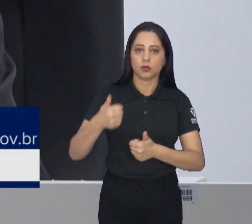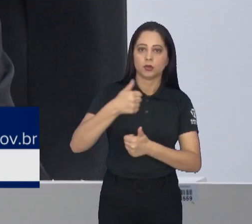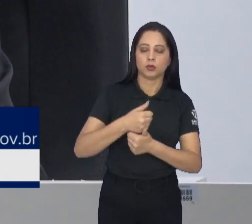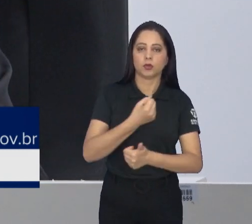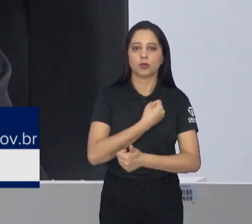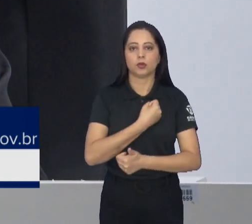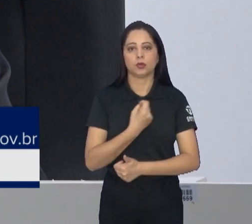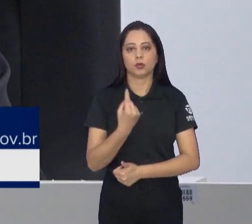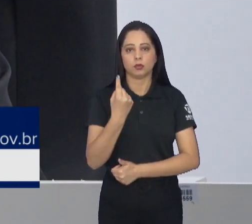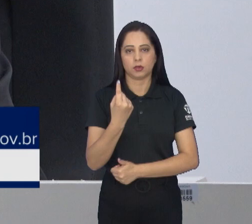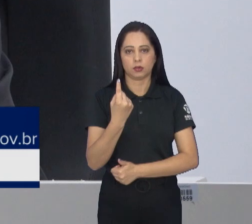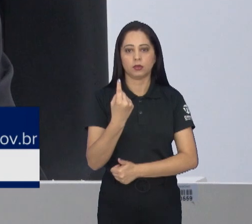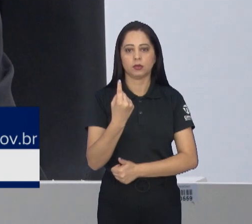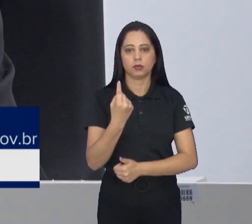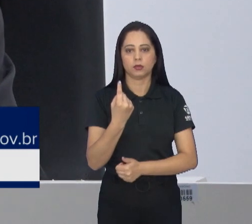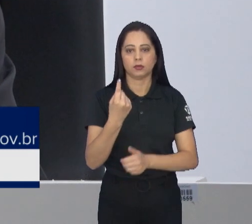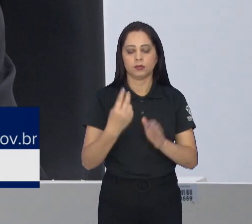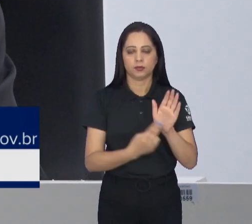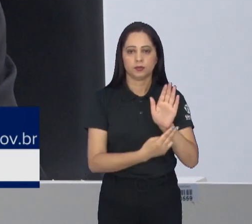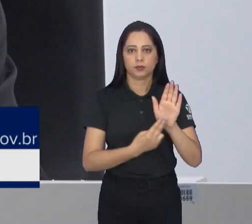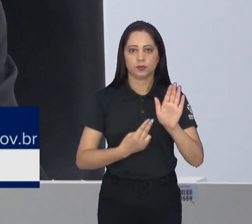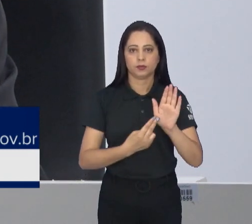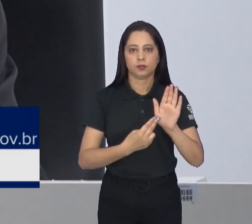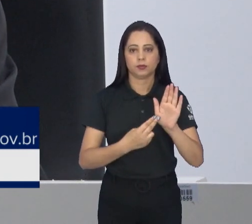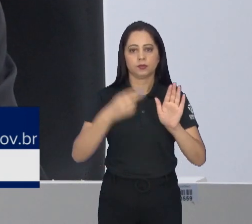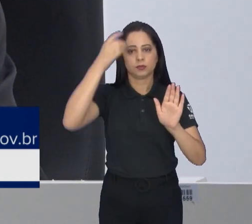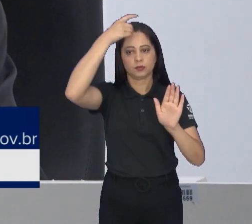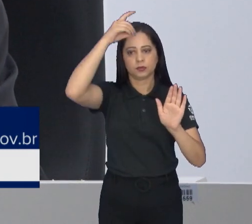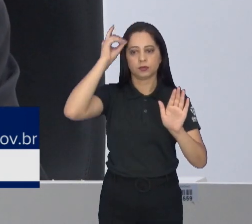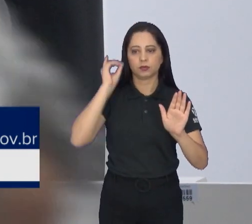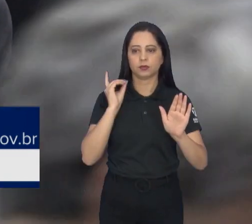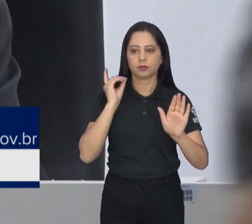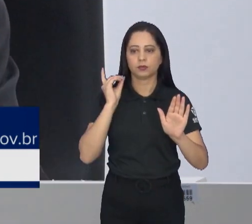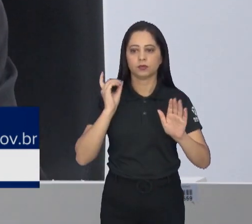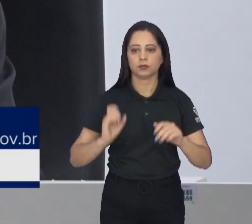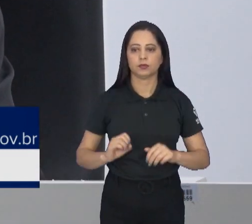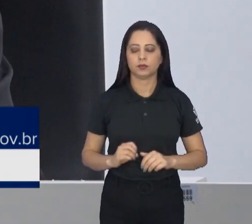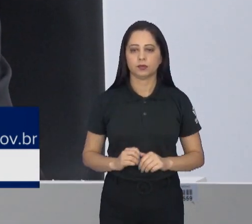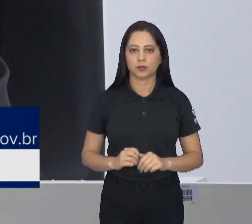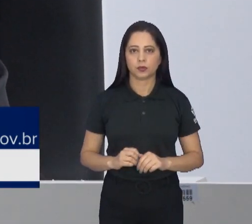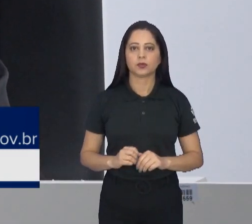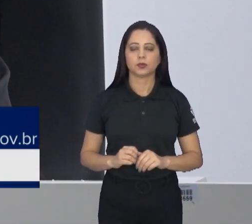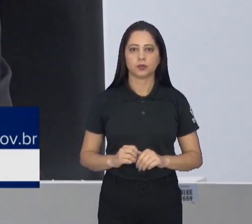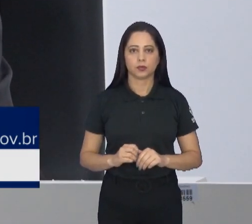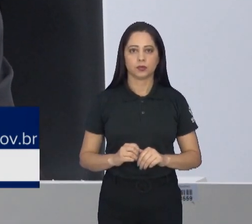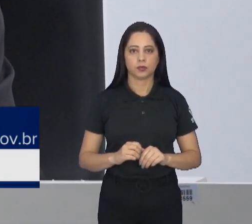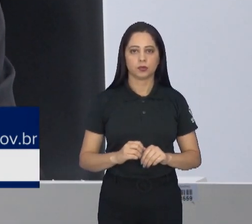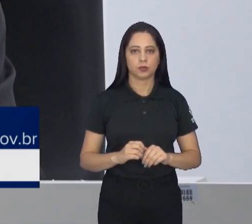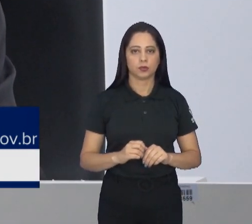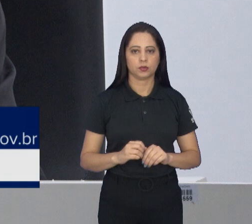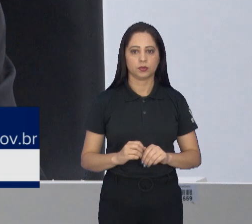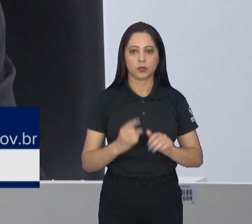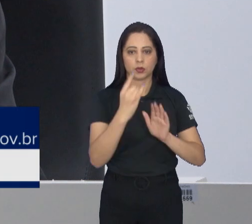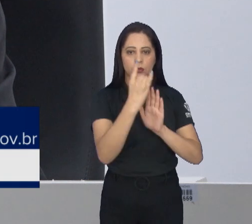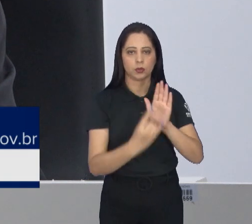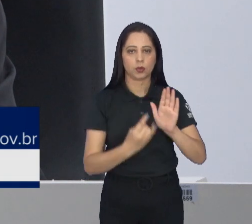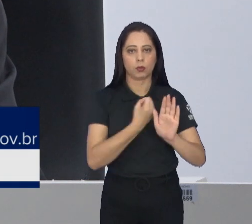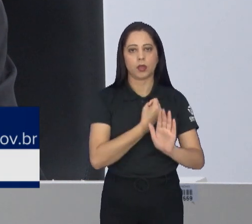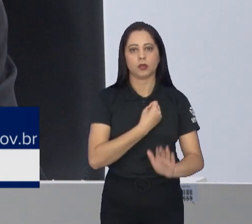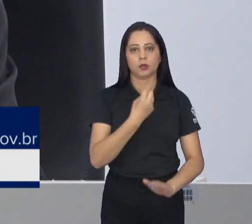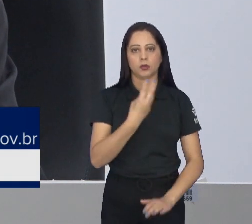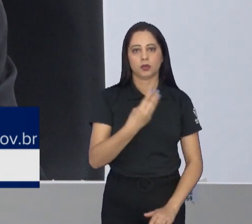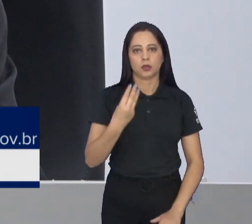Substitutivo número 1, de autoria da vereadora Dulce Rita, ao processo número